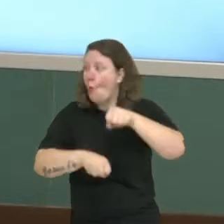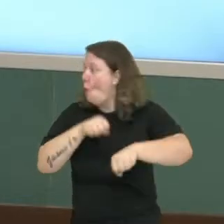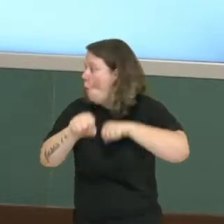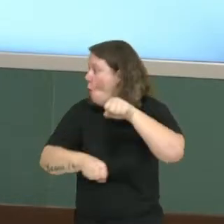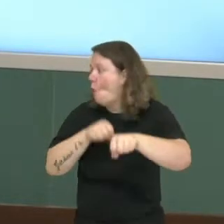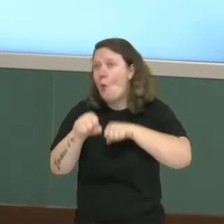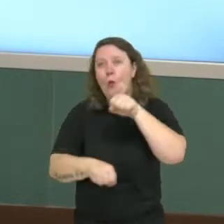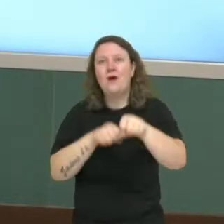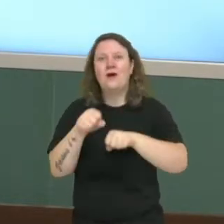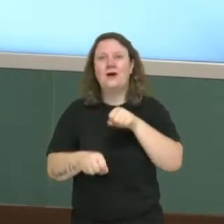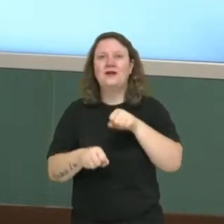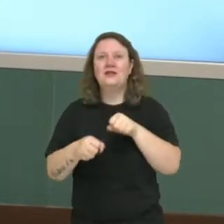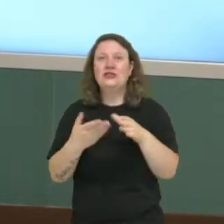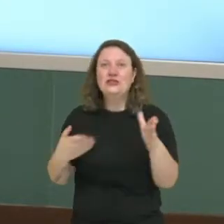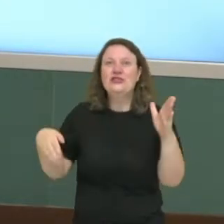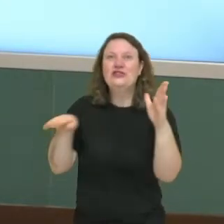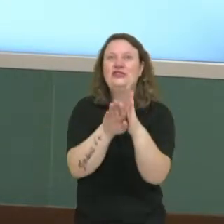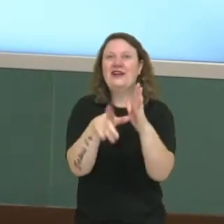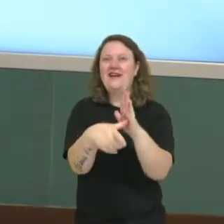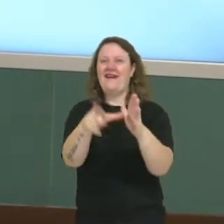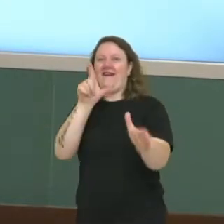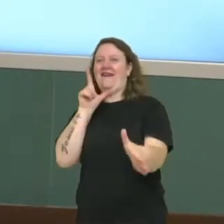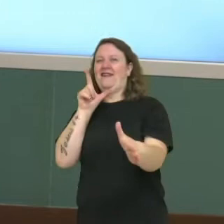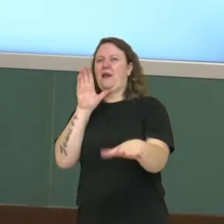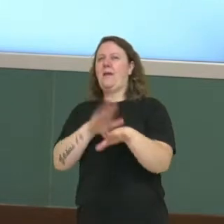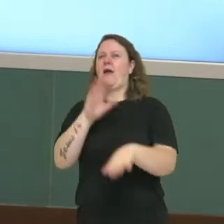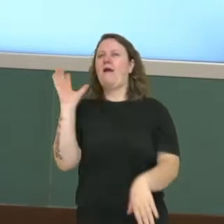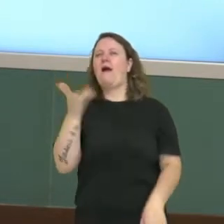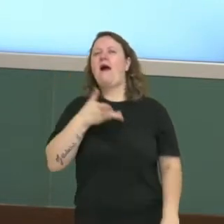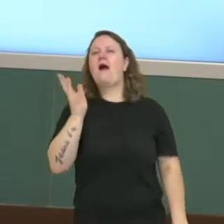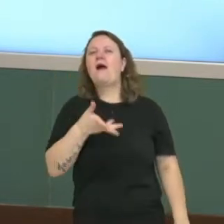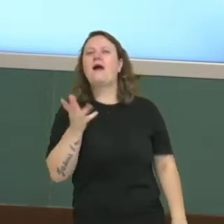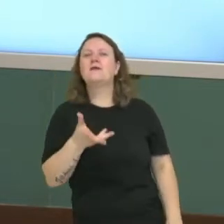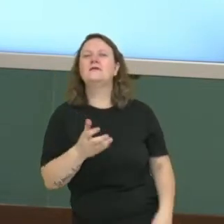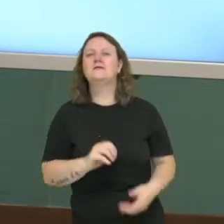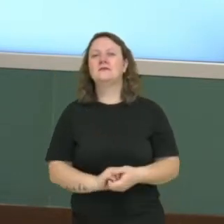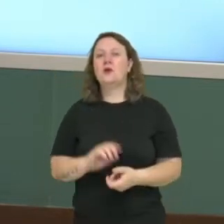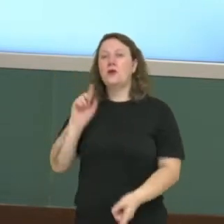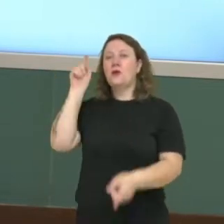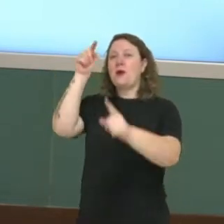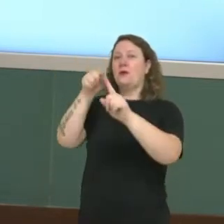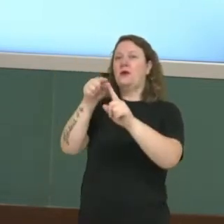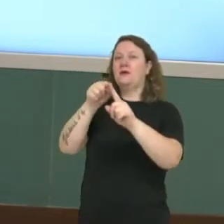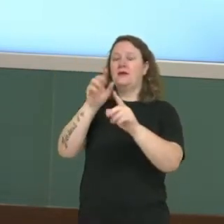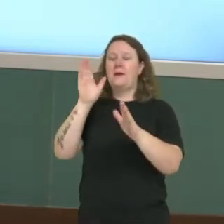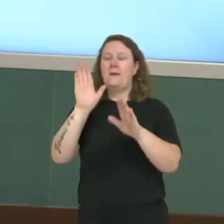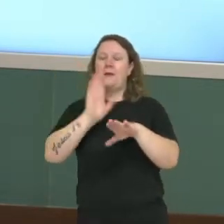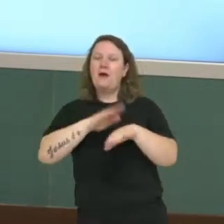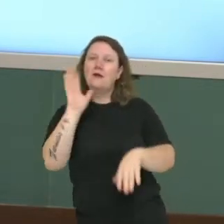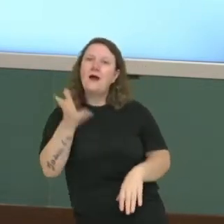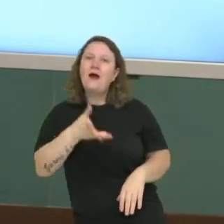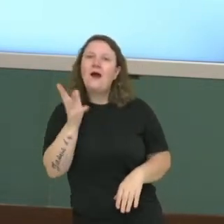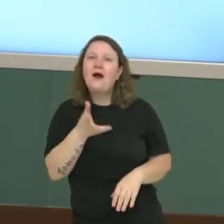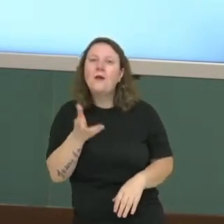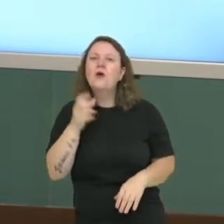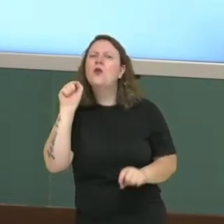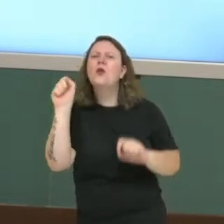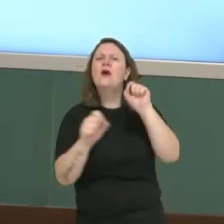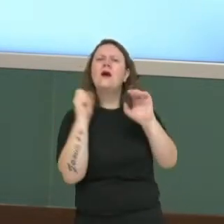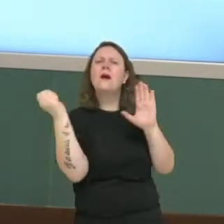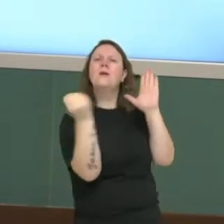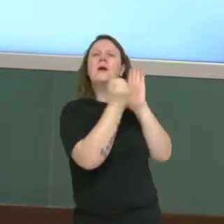Então, o objetivo é ser mais rápido. Então, se o objetivo é ser mais rápido, qual é a marca que nós